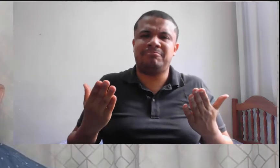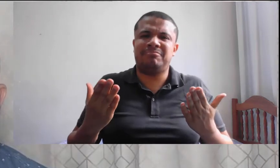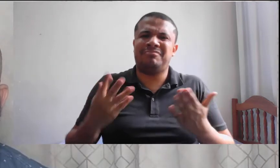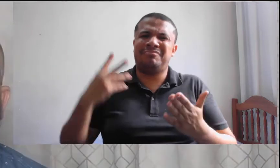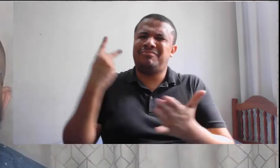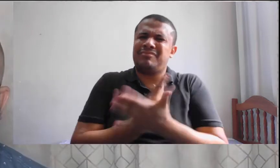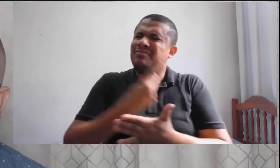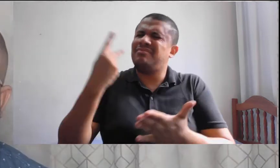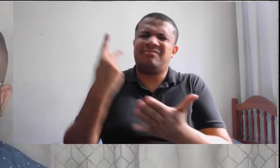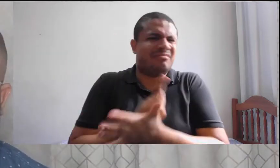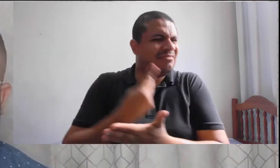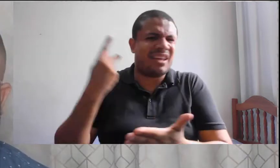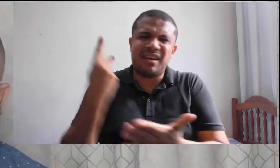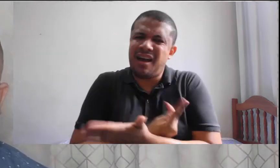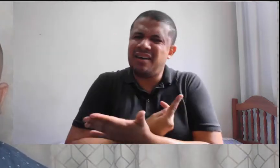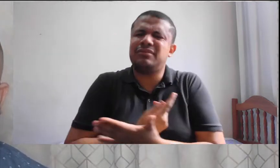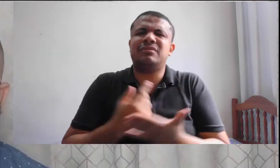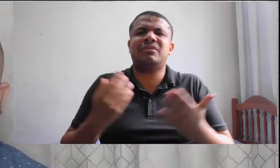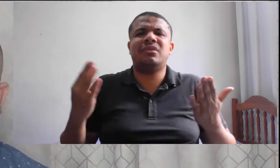Está tudo errado.